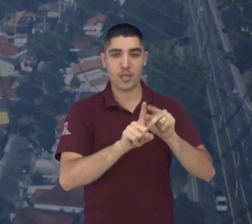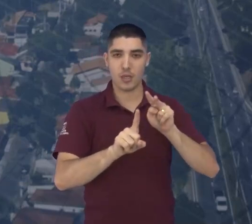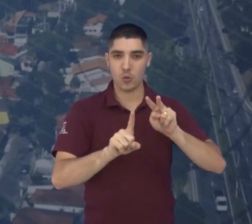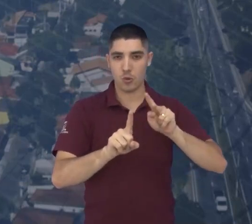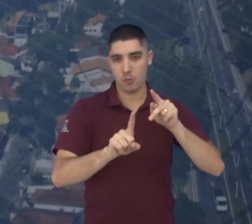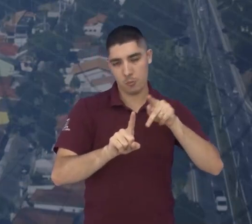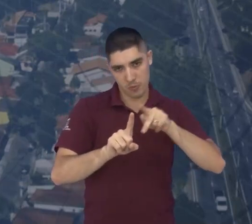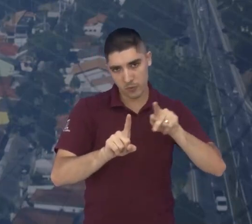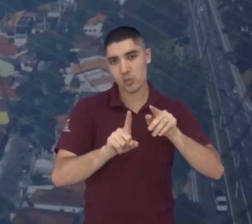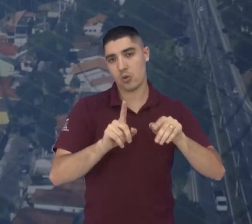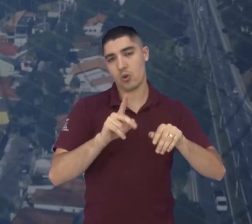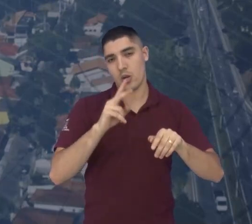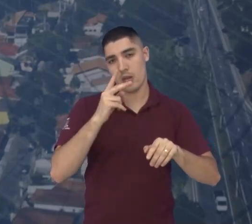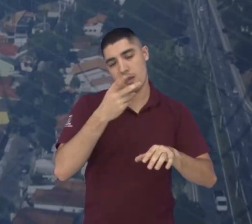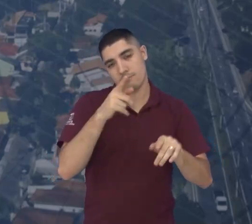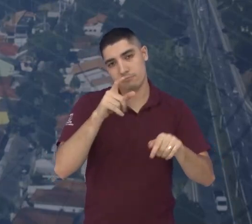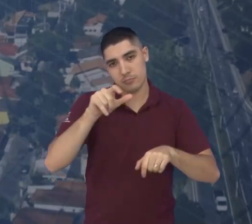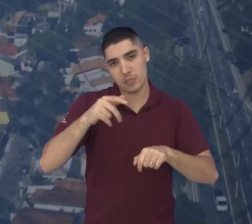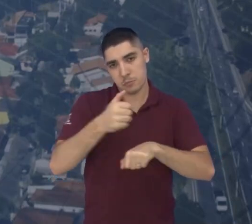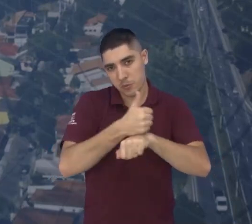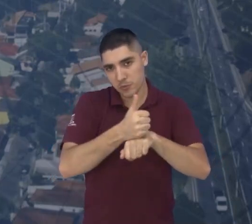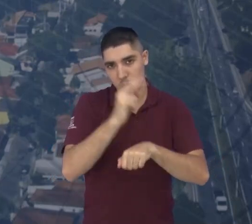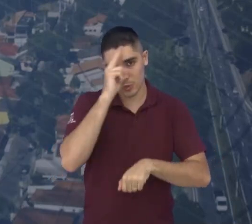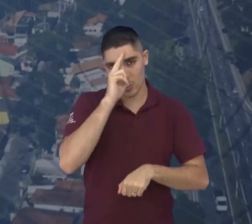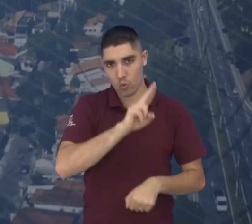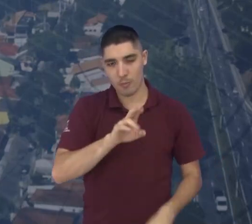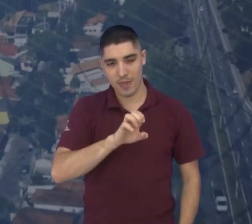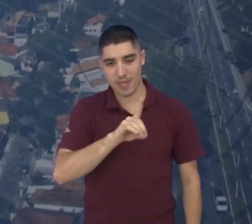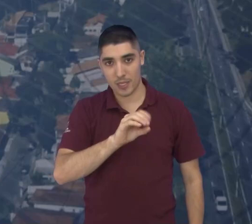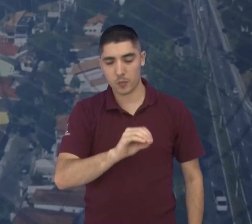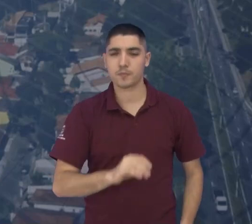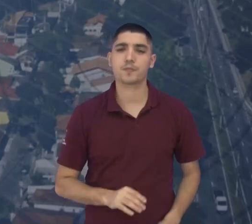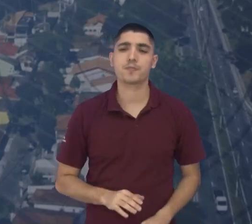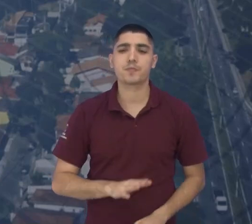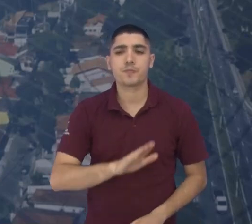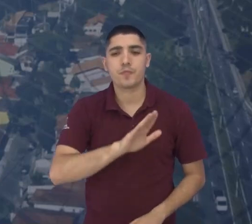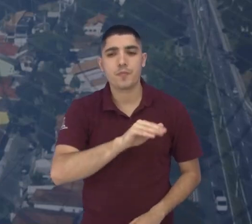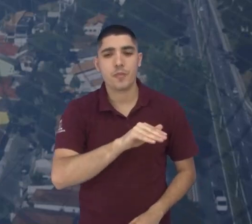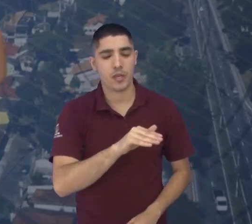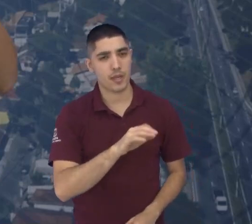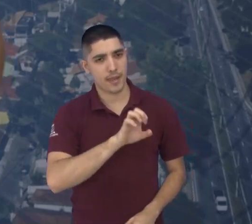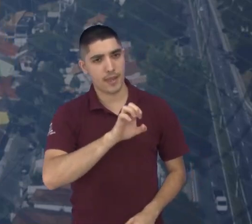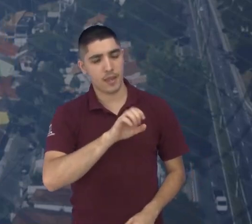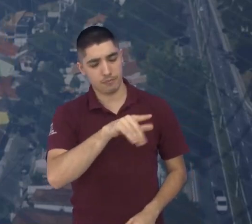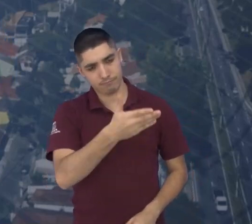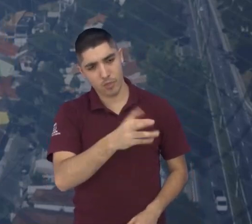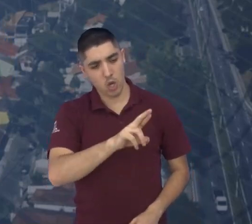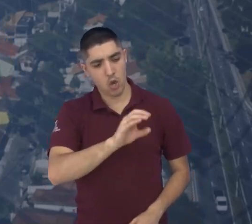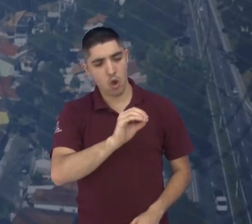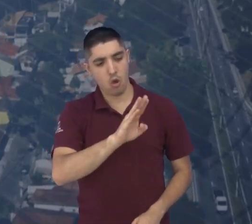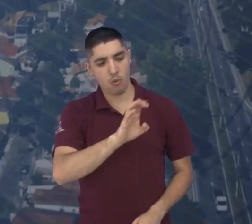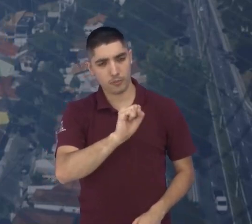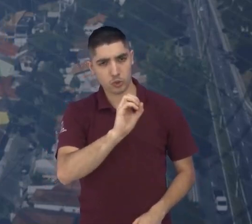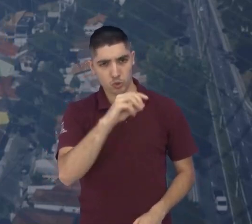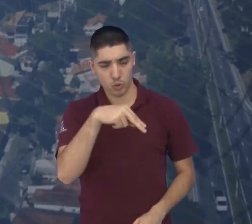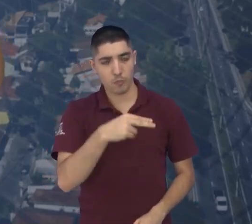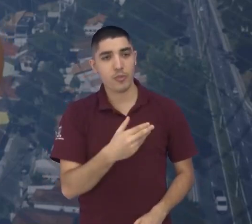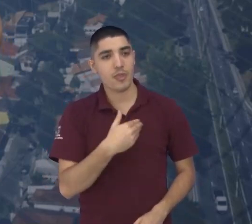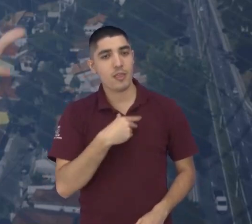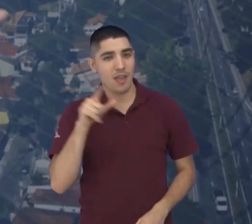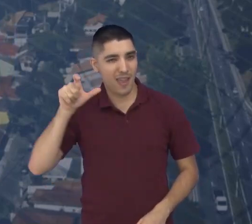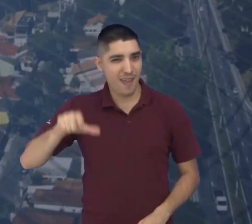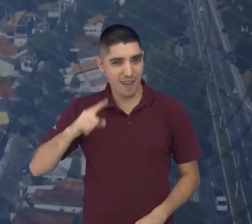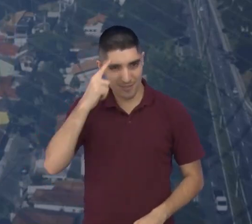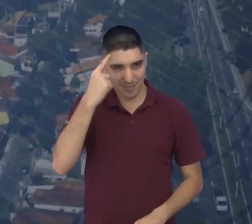Robson, quero voltar para você como arquiteto. A Tamires puxou o gancho um pouquinho para falar da educação, e ela